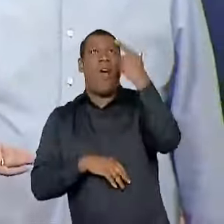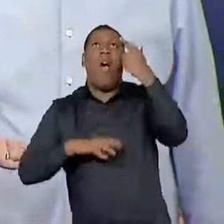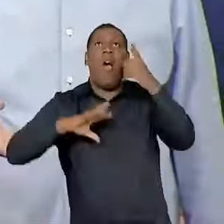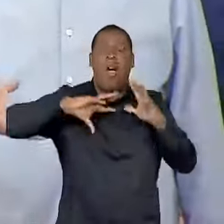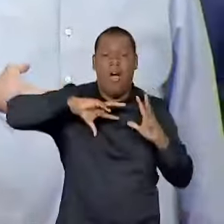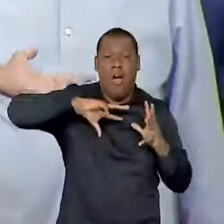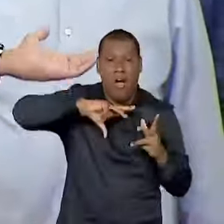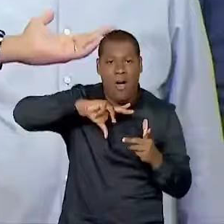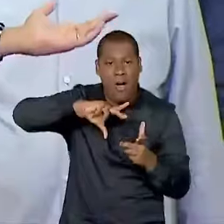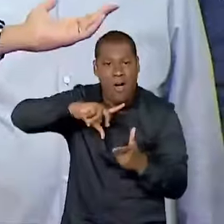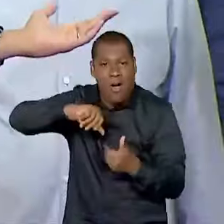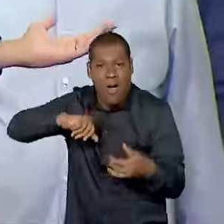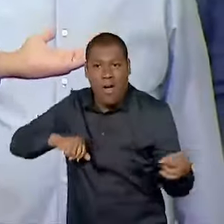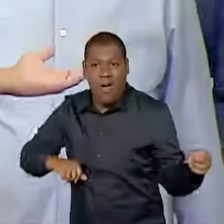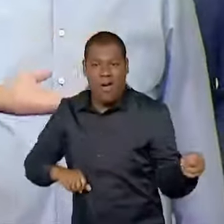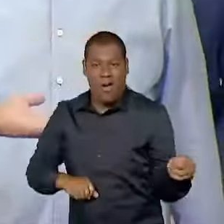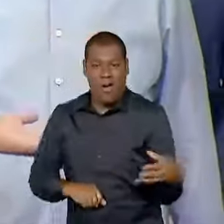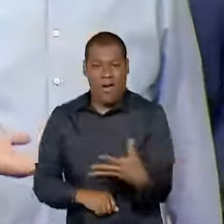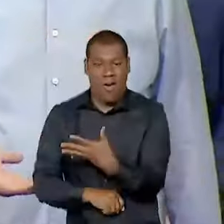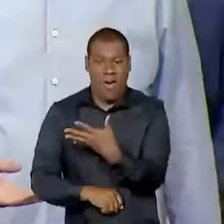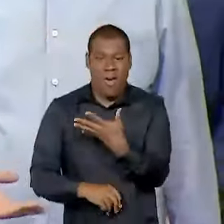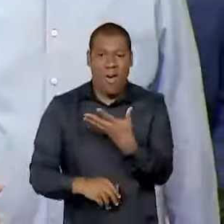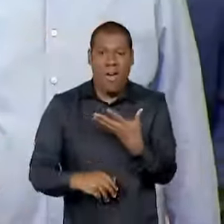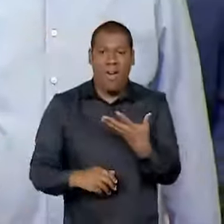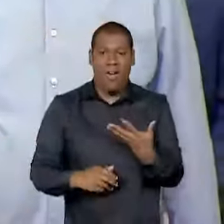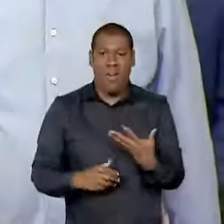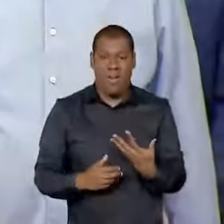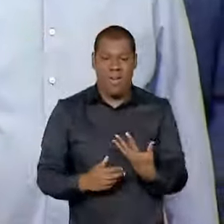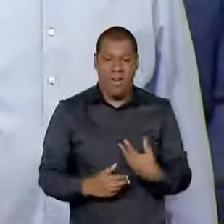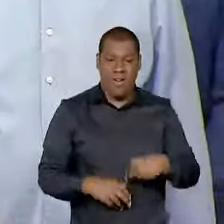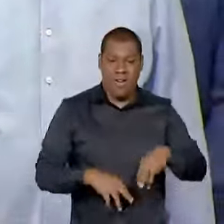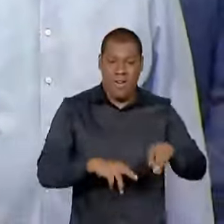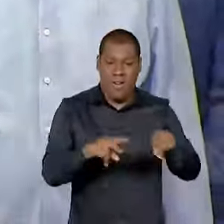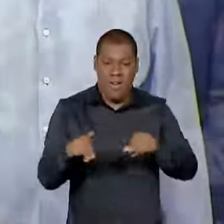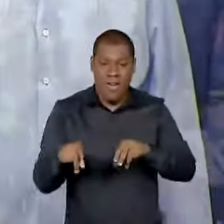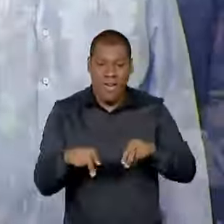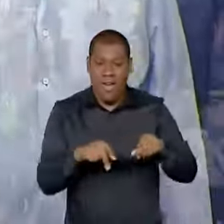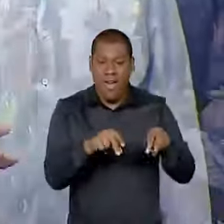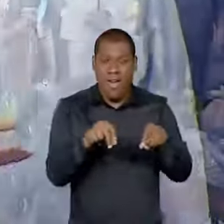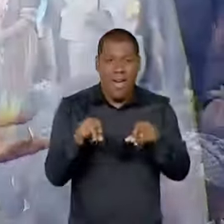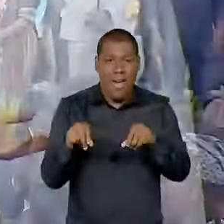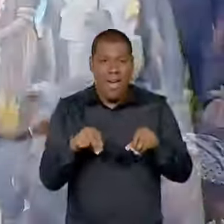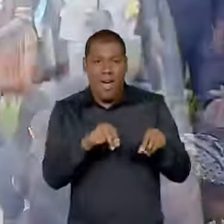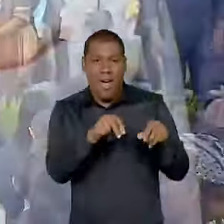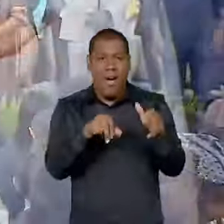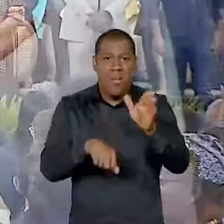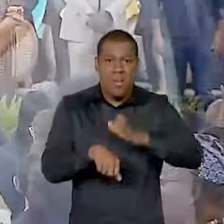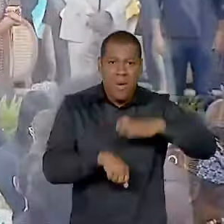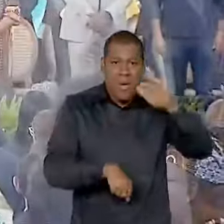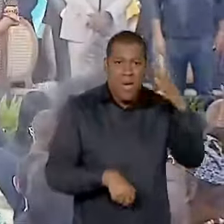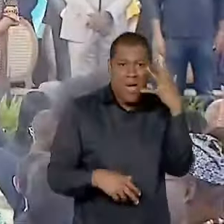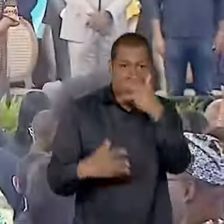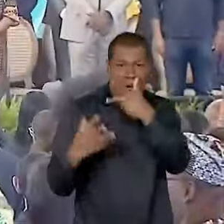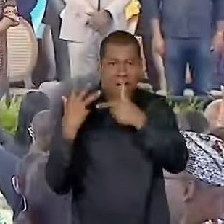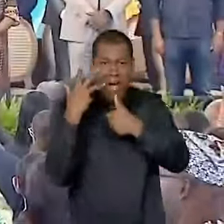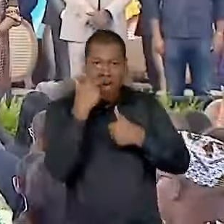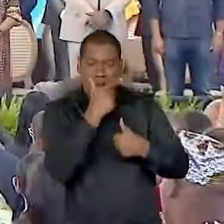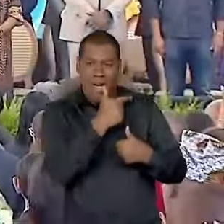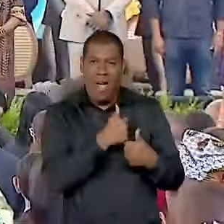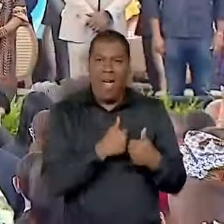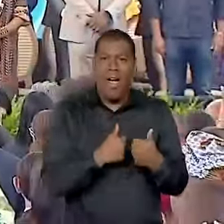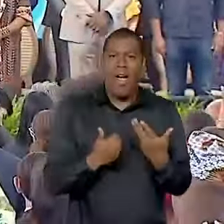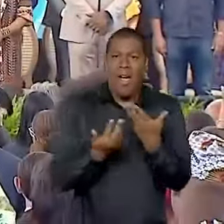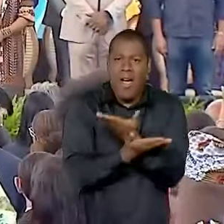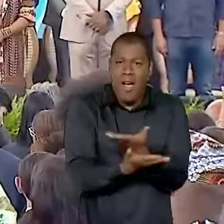iluminando o sol do novo mundo, do que a terra mais